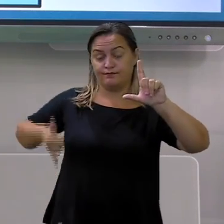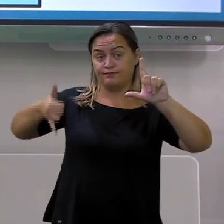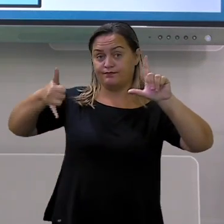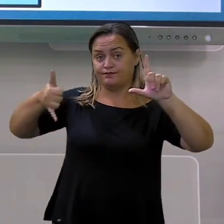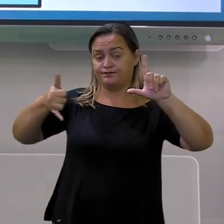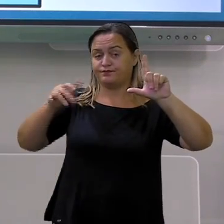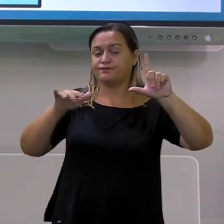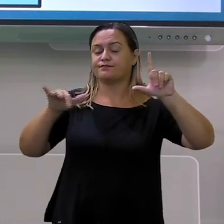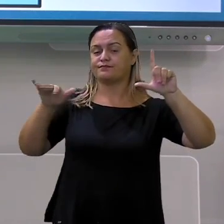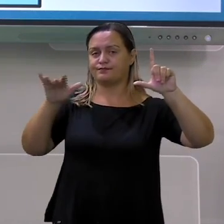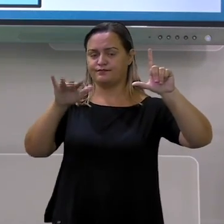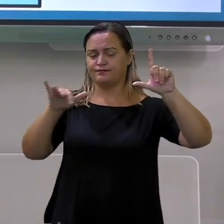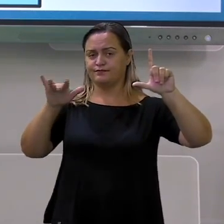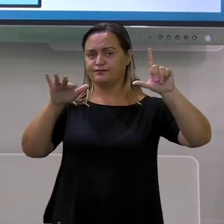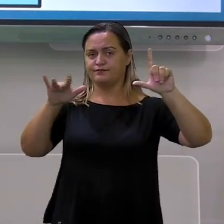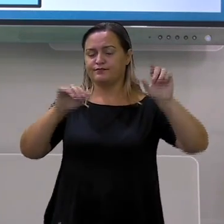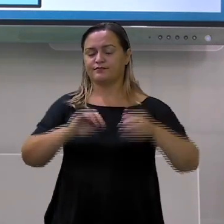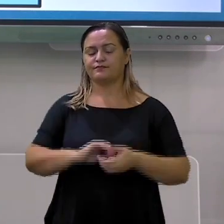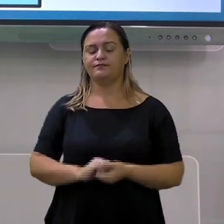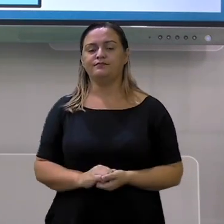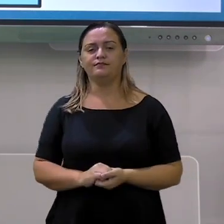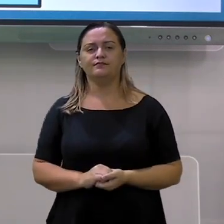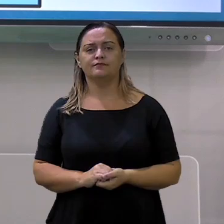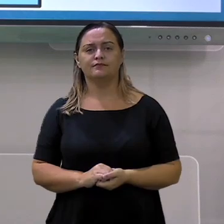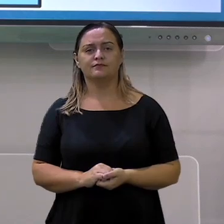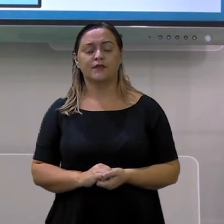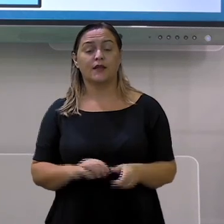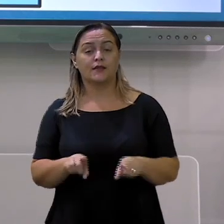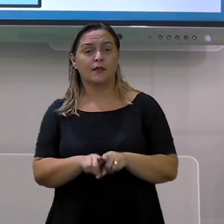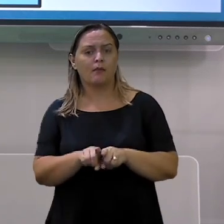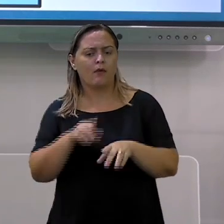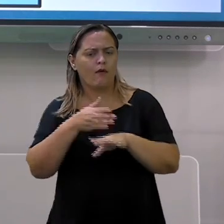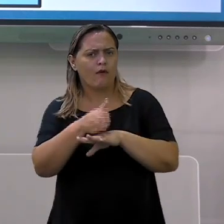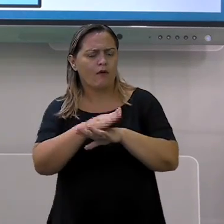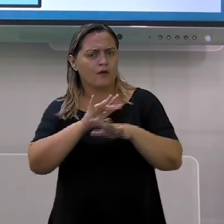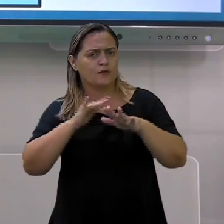celular para o QR Code que aparece no canto da sua tela. Acesse nossas redes